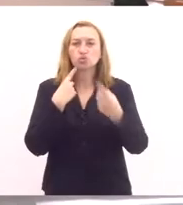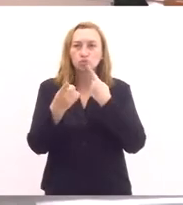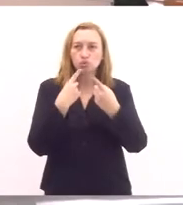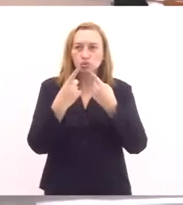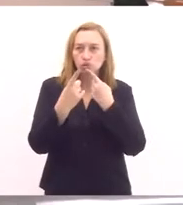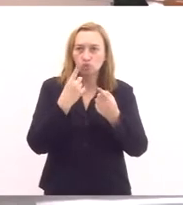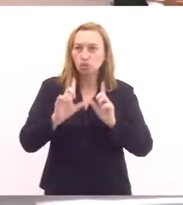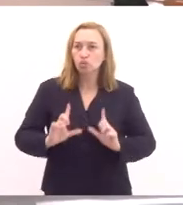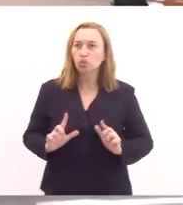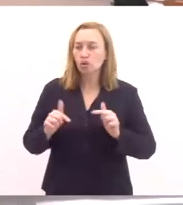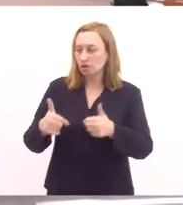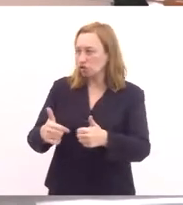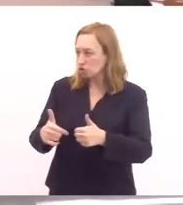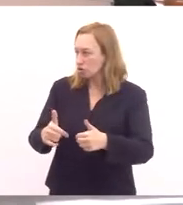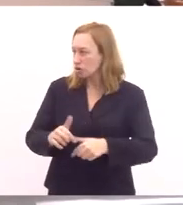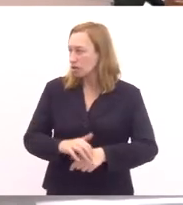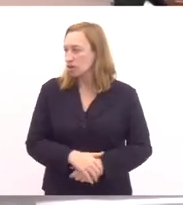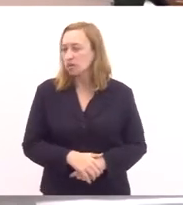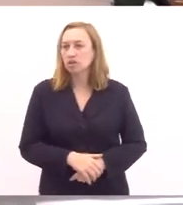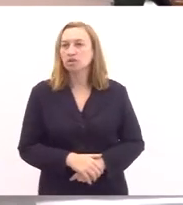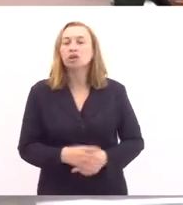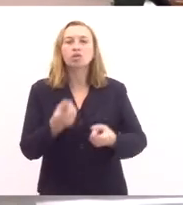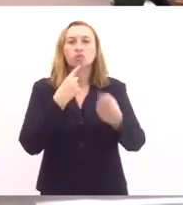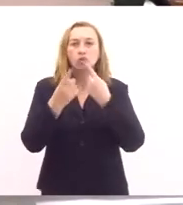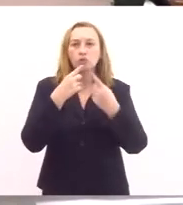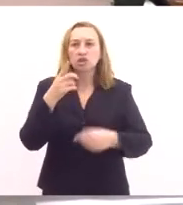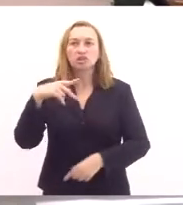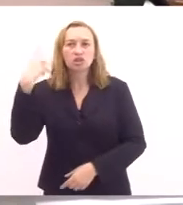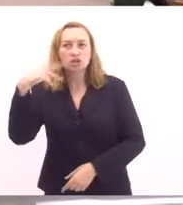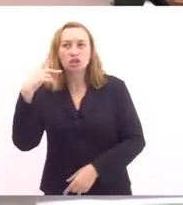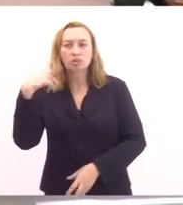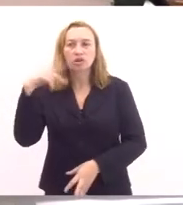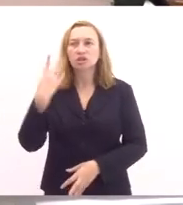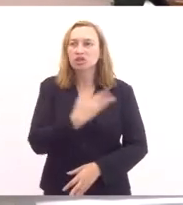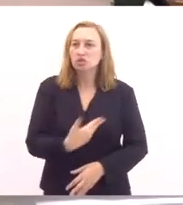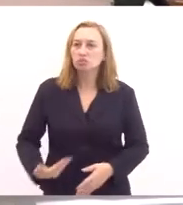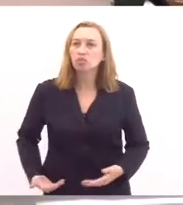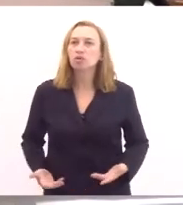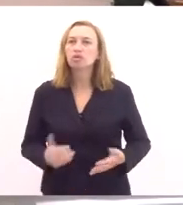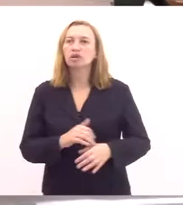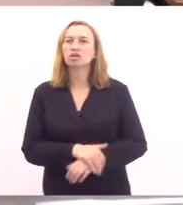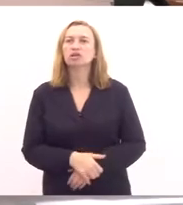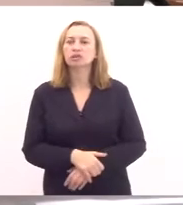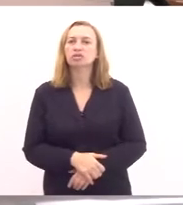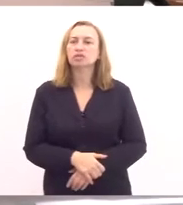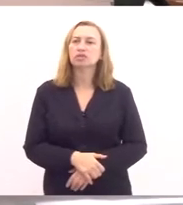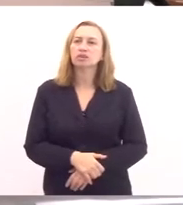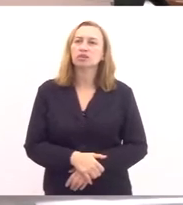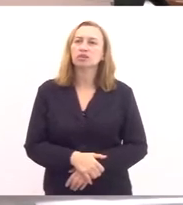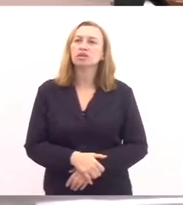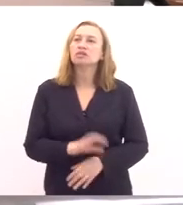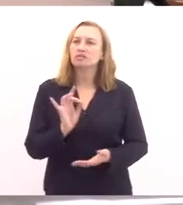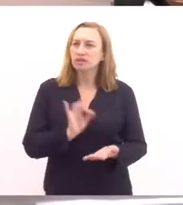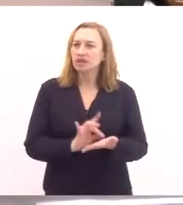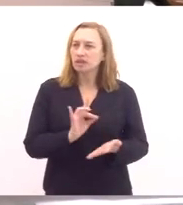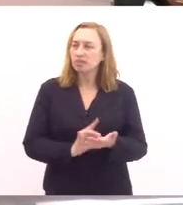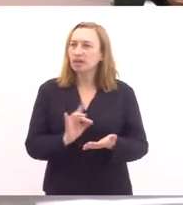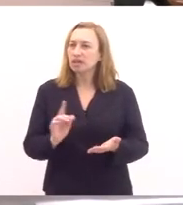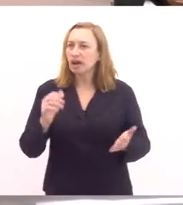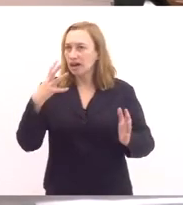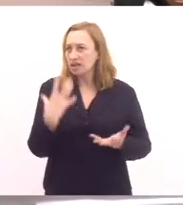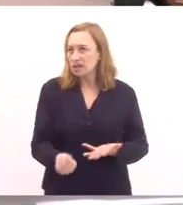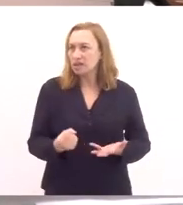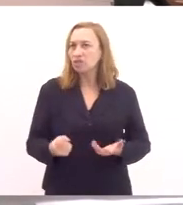e que ações de políticas públicas para a população materna fossem fossem realmente tomadas